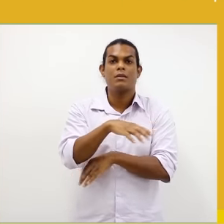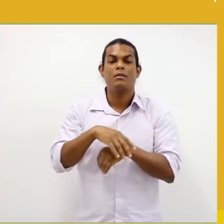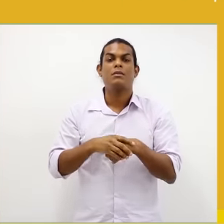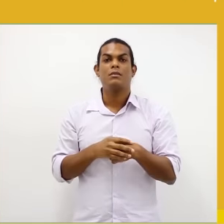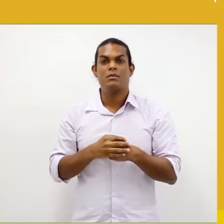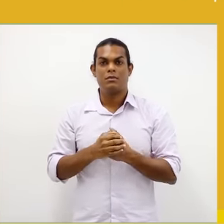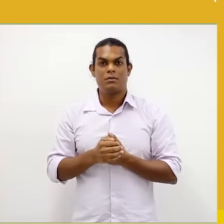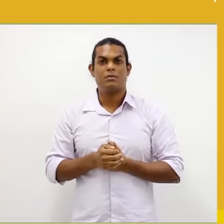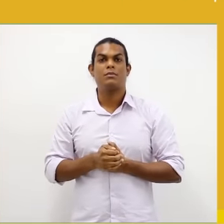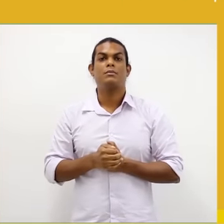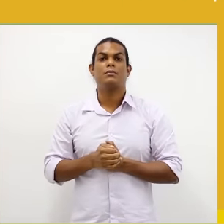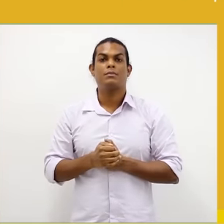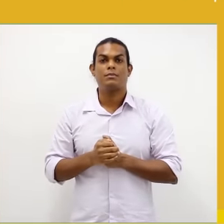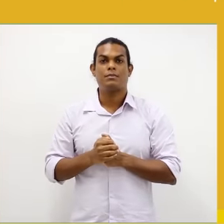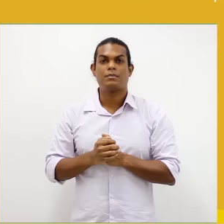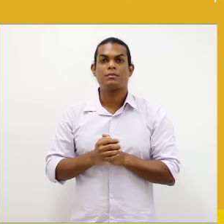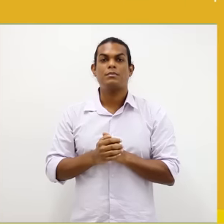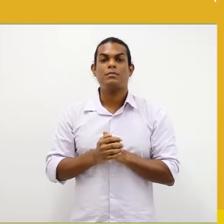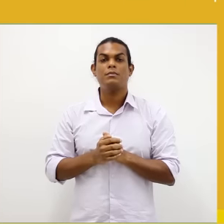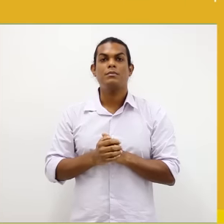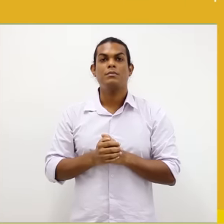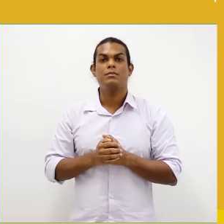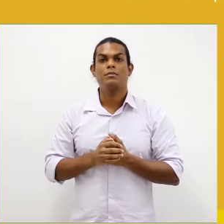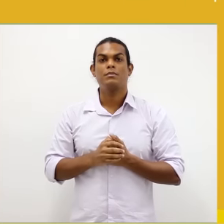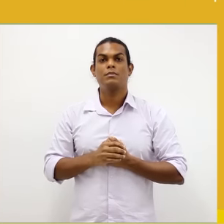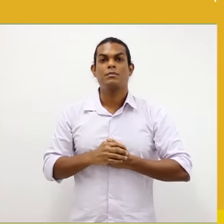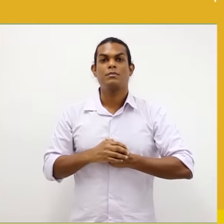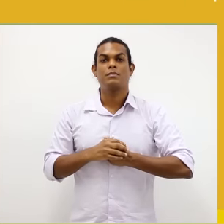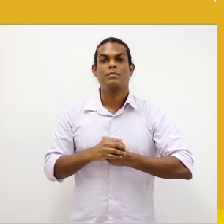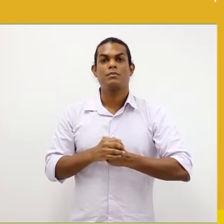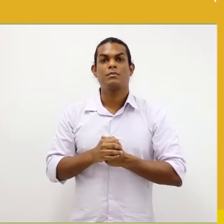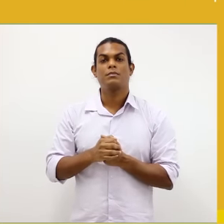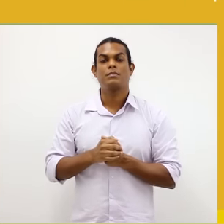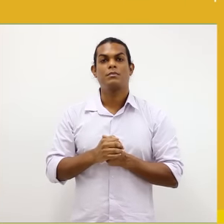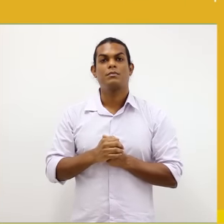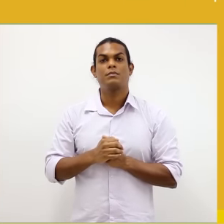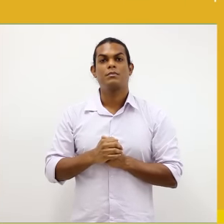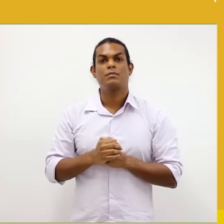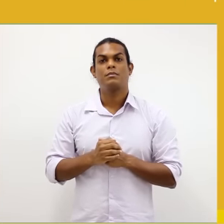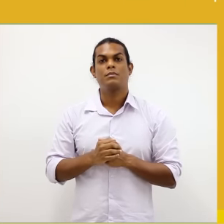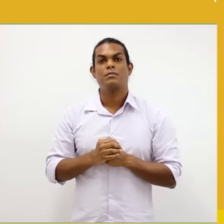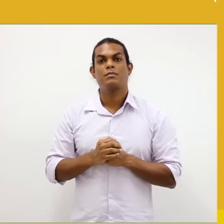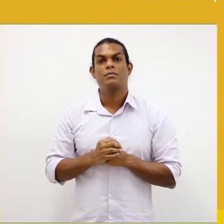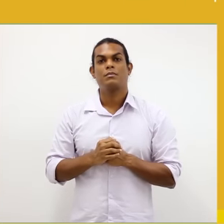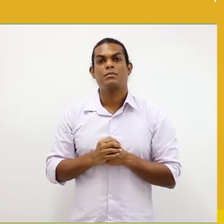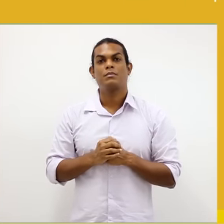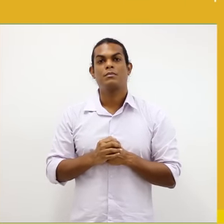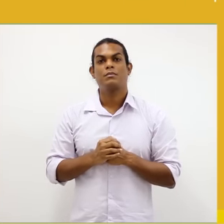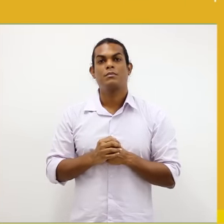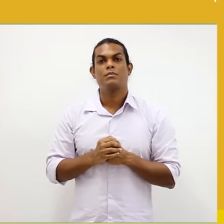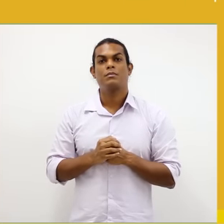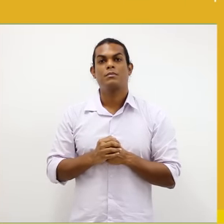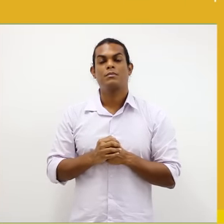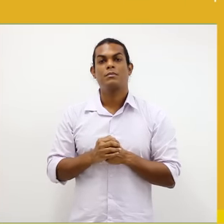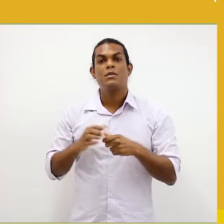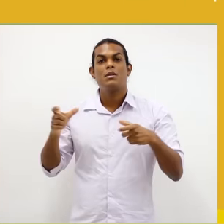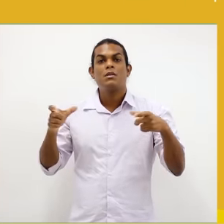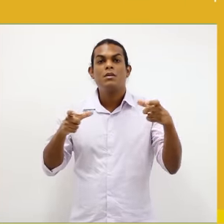de agentes prejudiciais à saúde ou prevenir a liberação e a disseminação desses agentes. Ou ainda, reduzir os